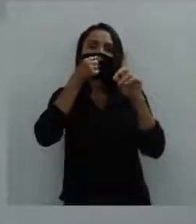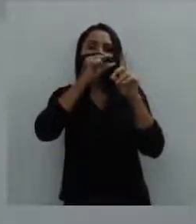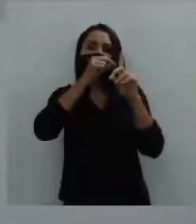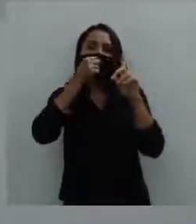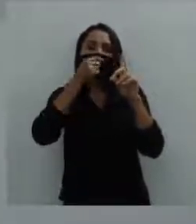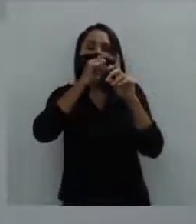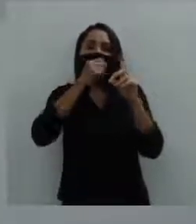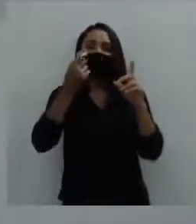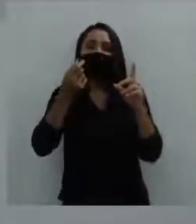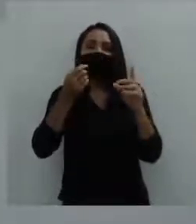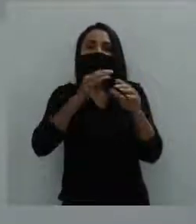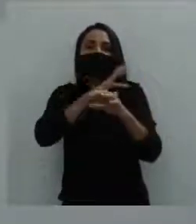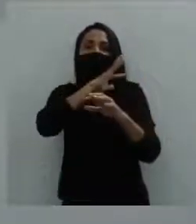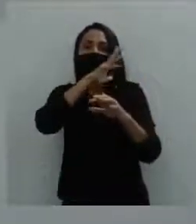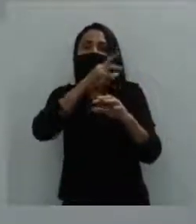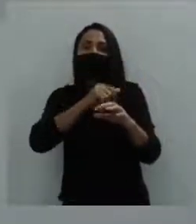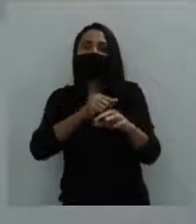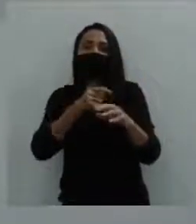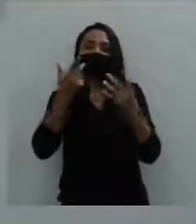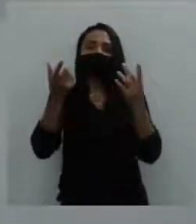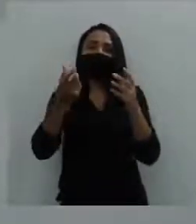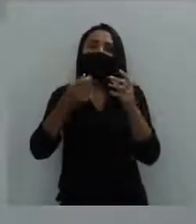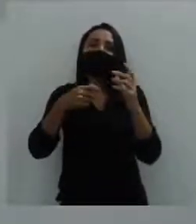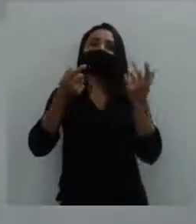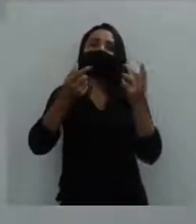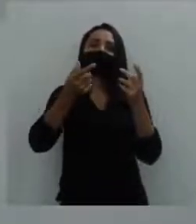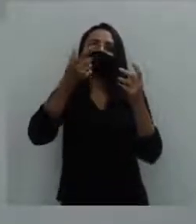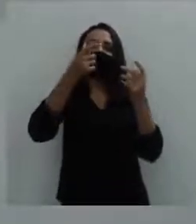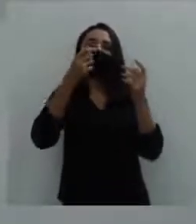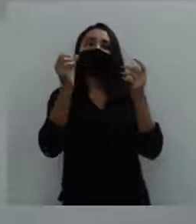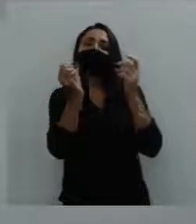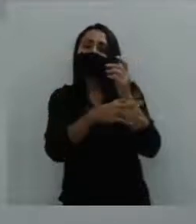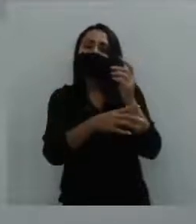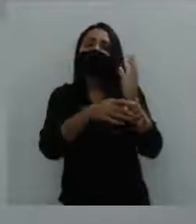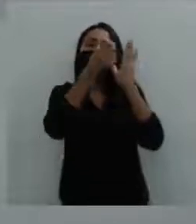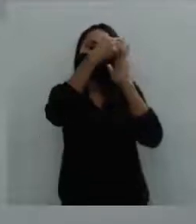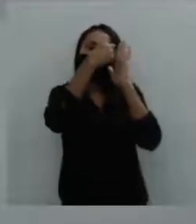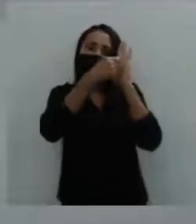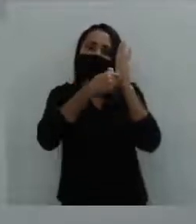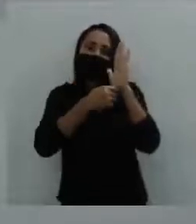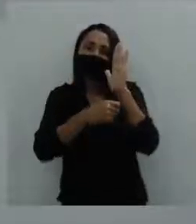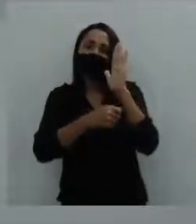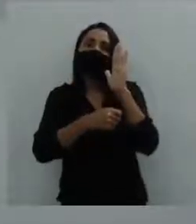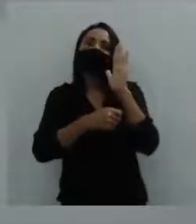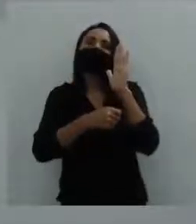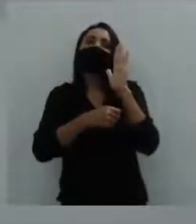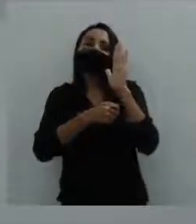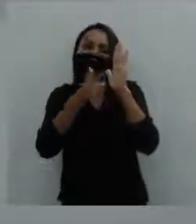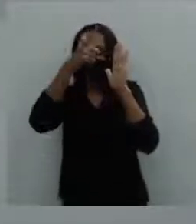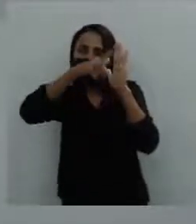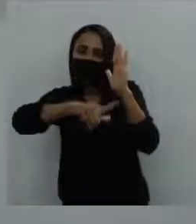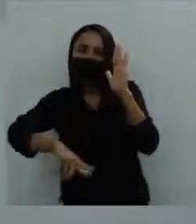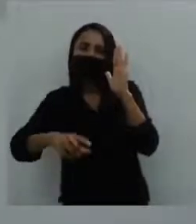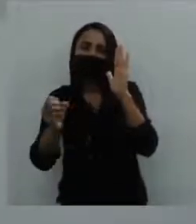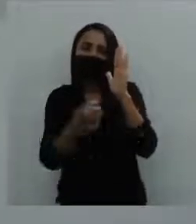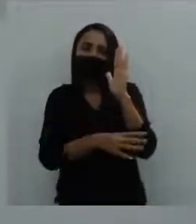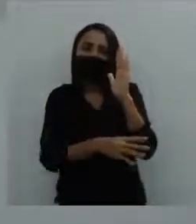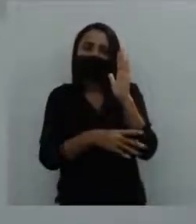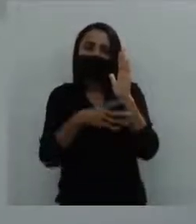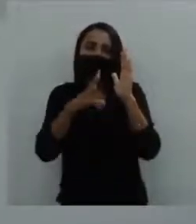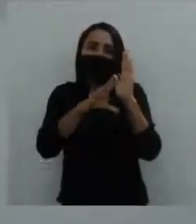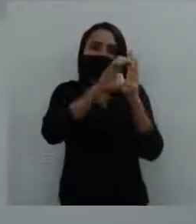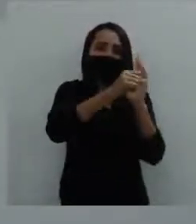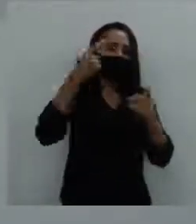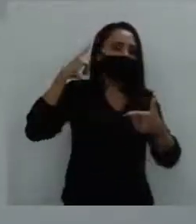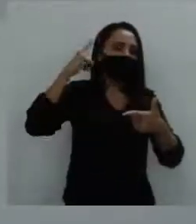outras fábulas, e fazer uma reescritura em sala de aula. Que tal vocês pegarem um texto original e